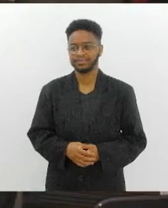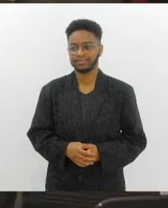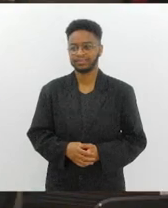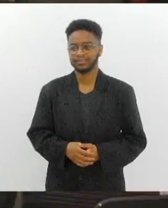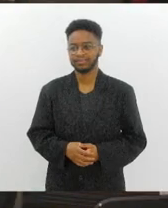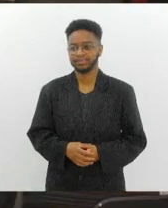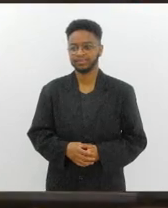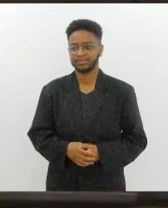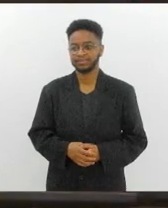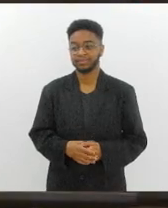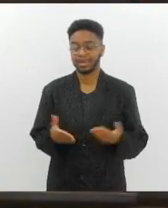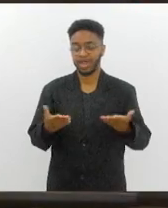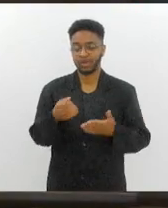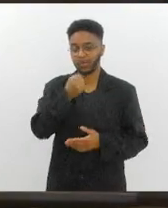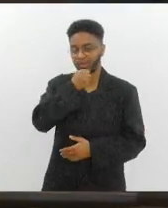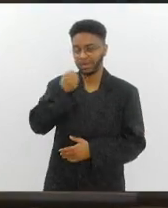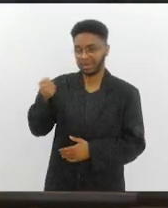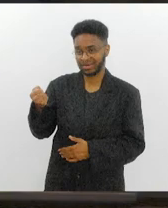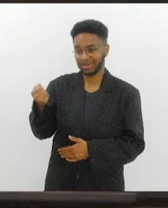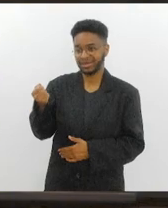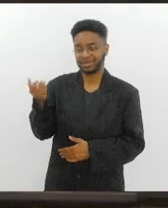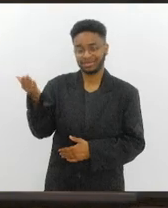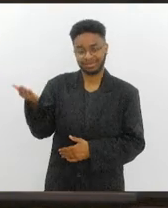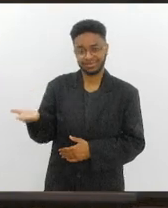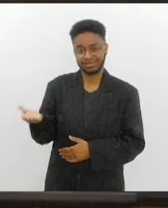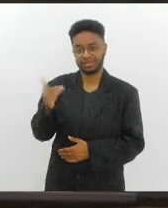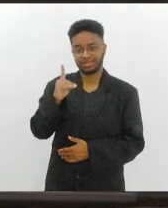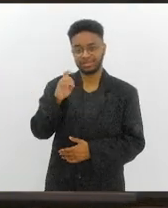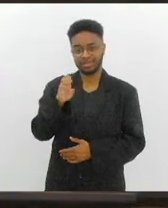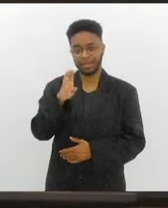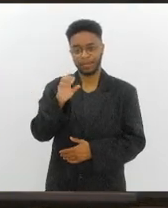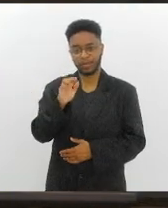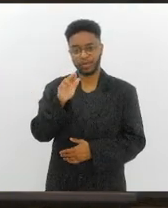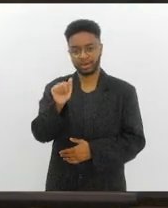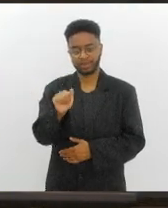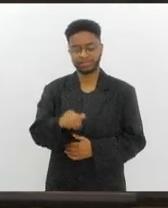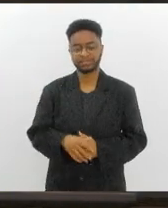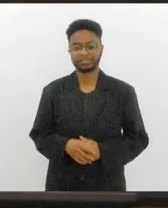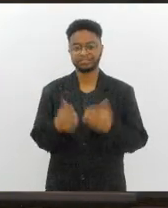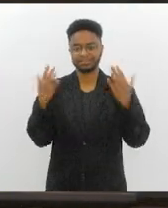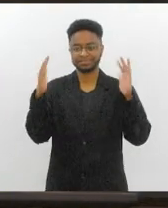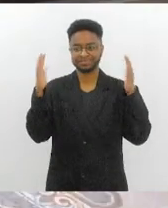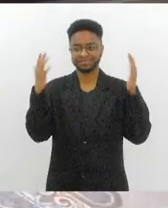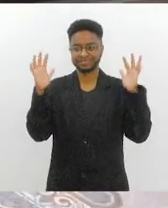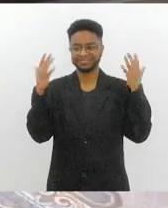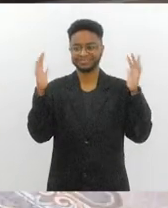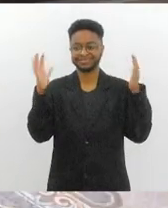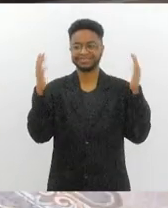Eu passo a palavra para a nossa querida Débora Kolke.